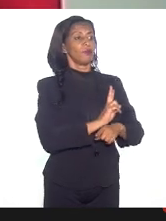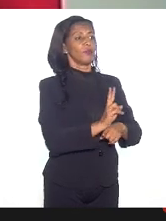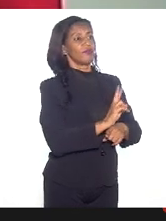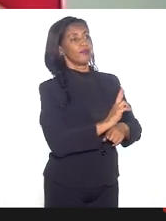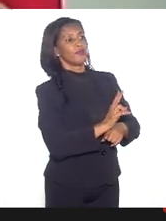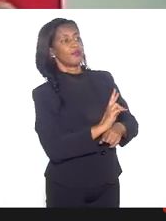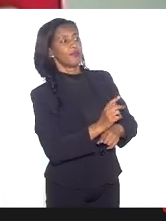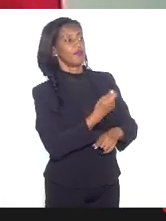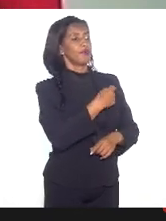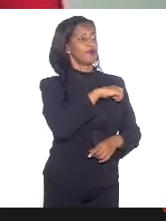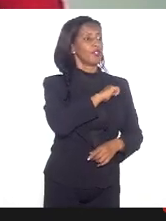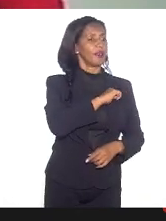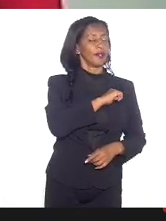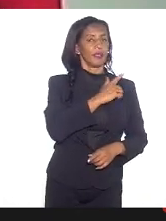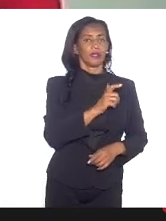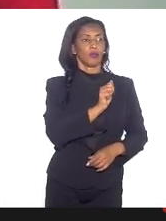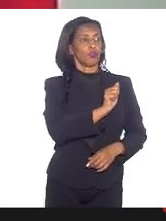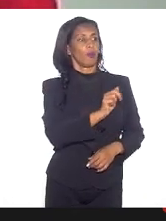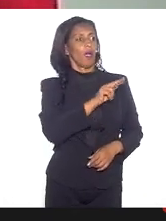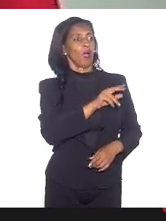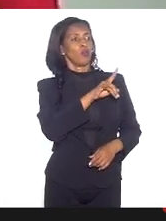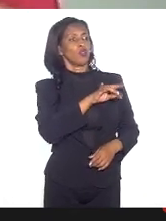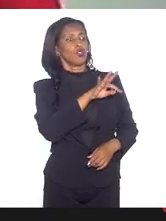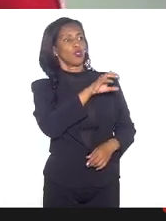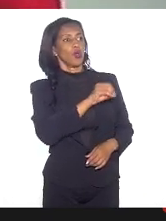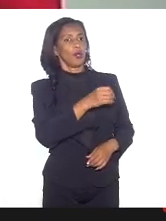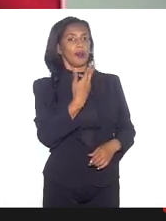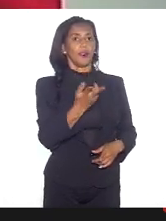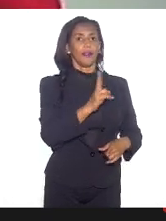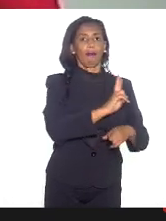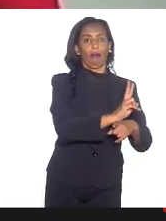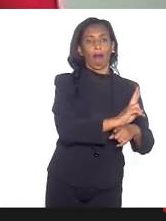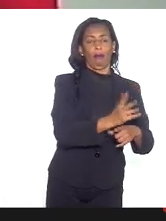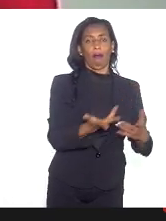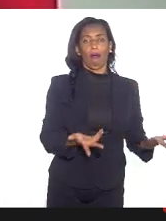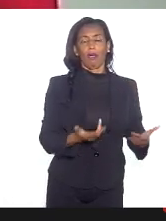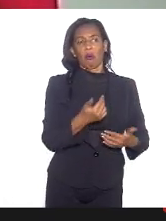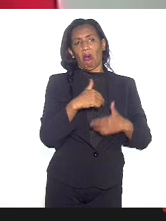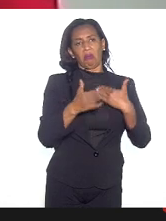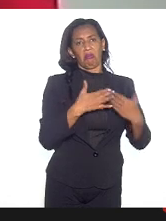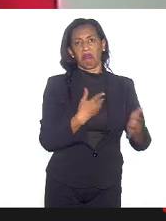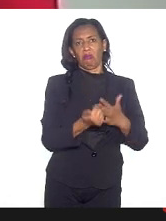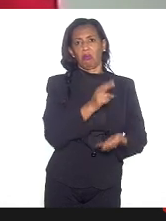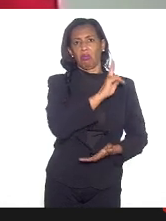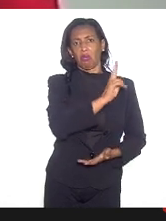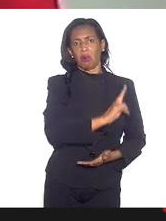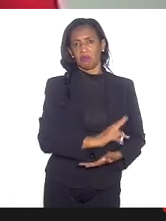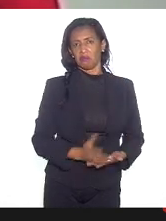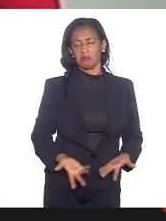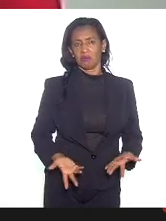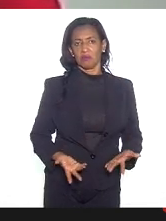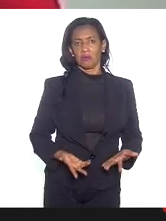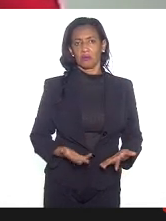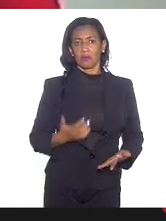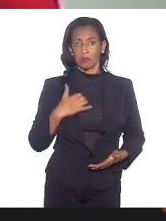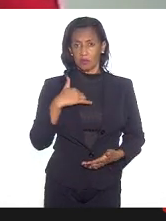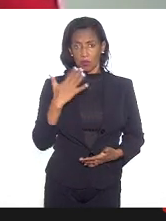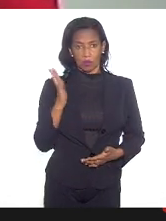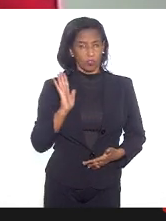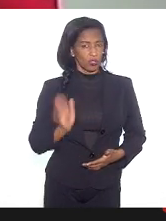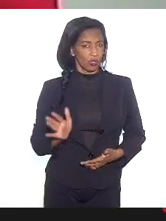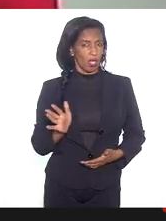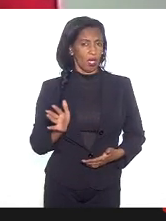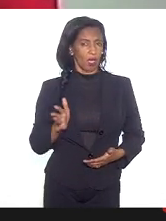fiscalização, de uma auditoria, seja lá, né, uma supervisão, seja lá o nome que se tem. Então, já quero deixar